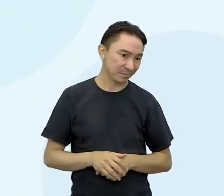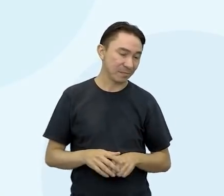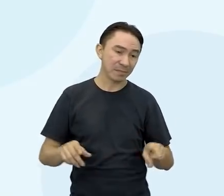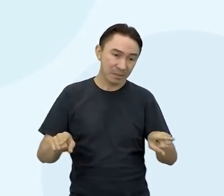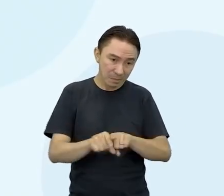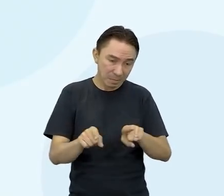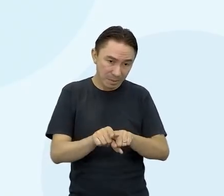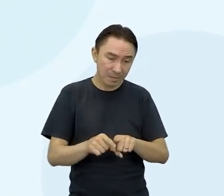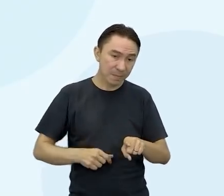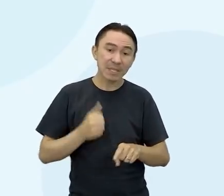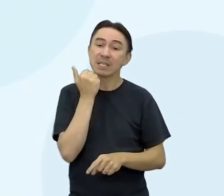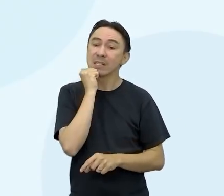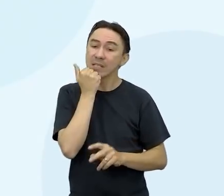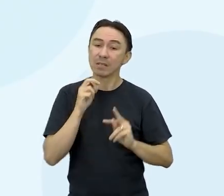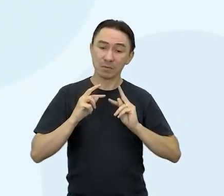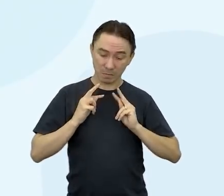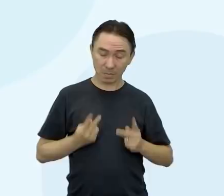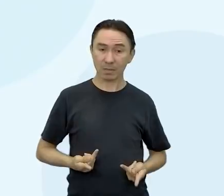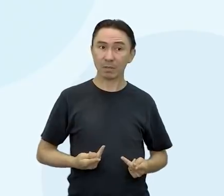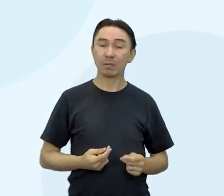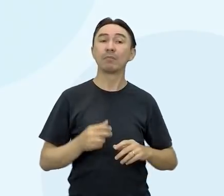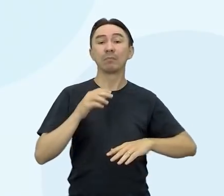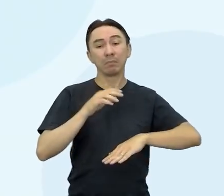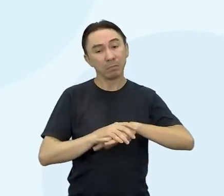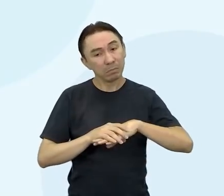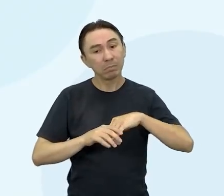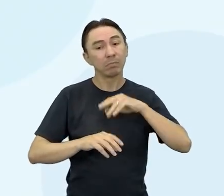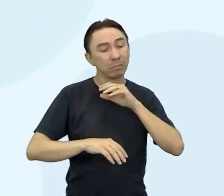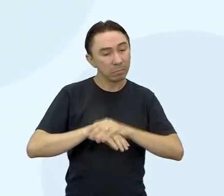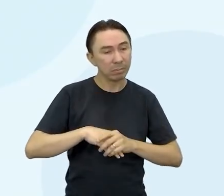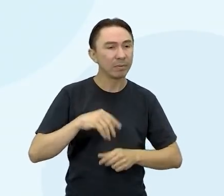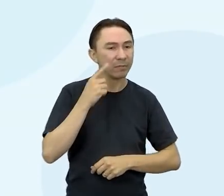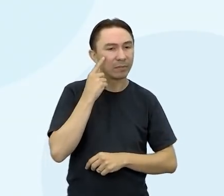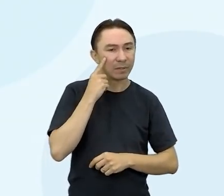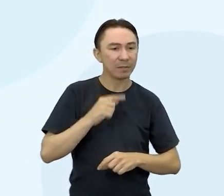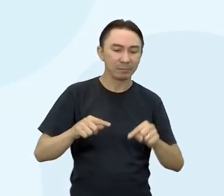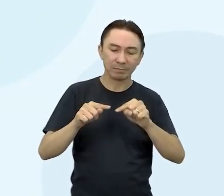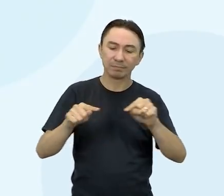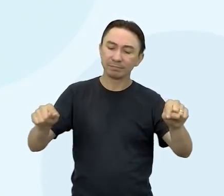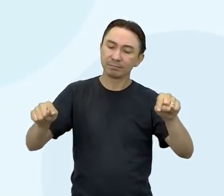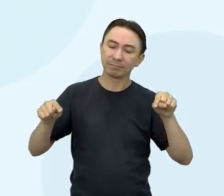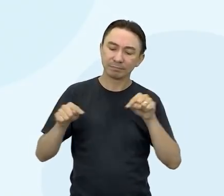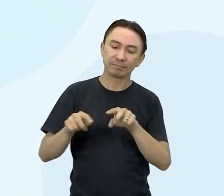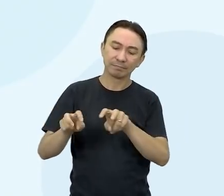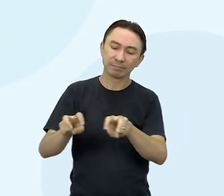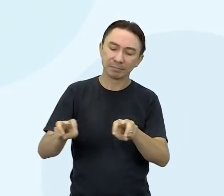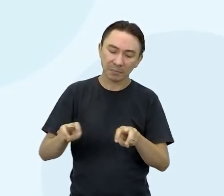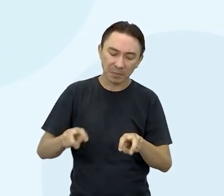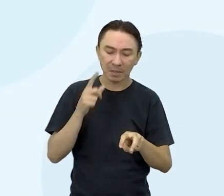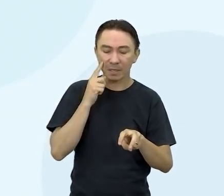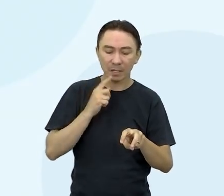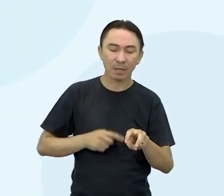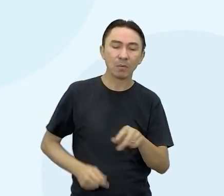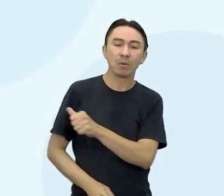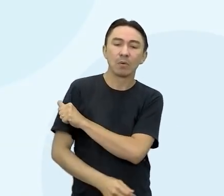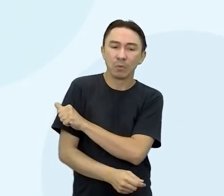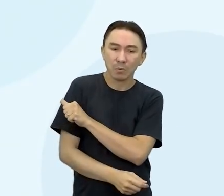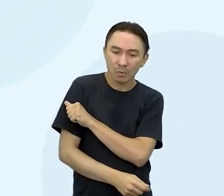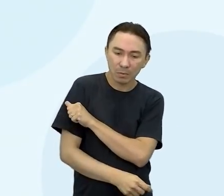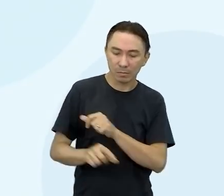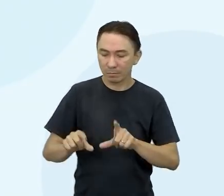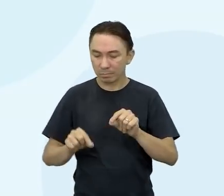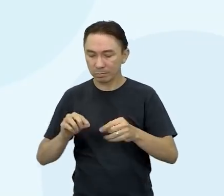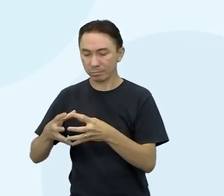prática de olhar a classe e selecionar, né, os estudantes no grupo a